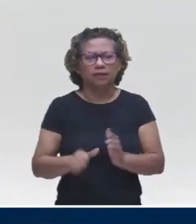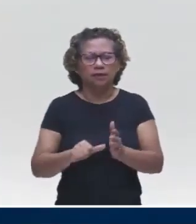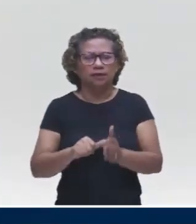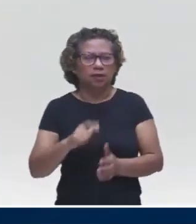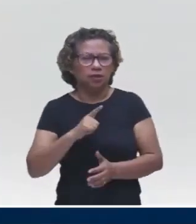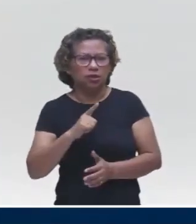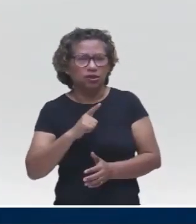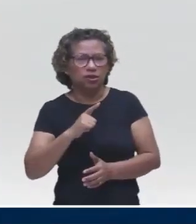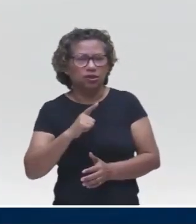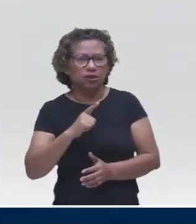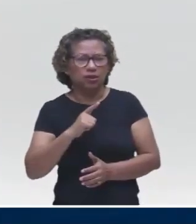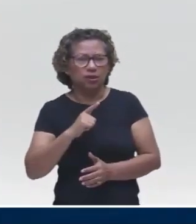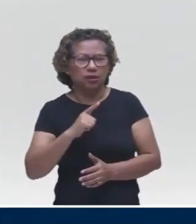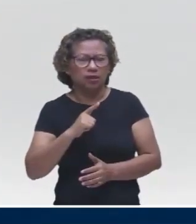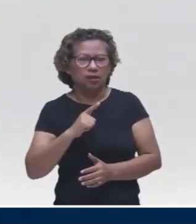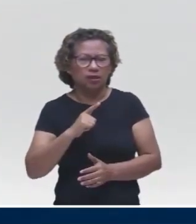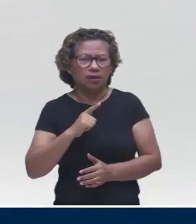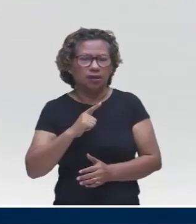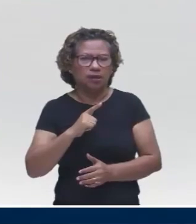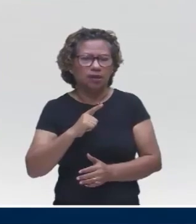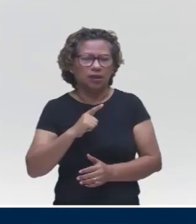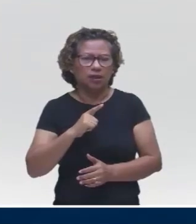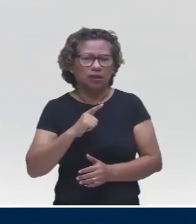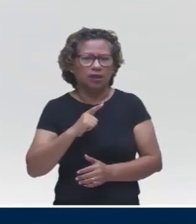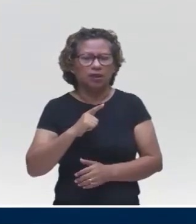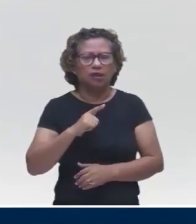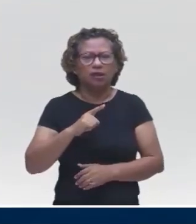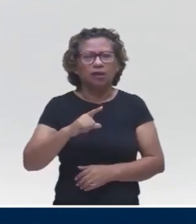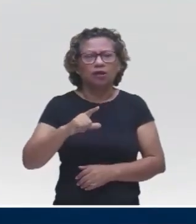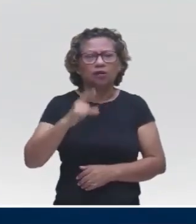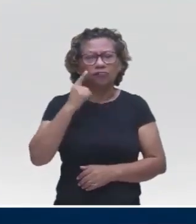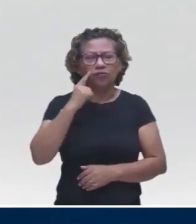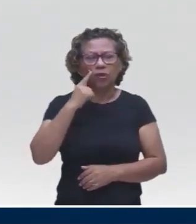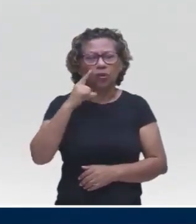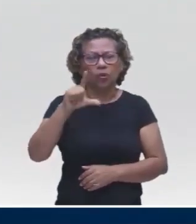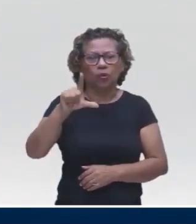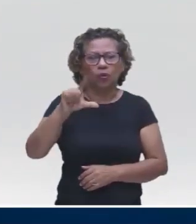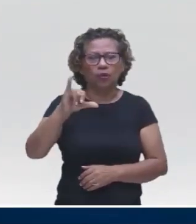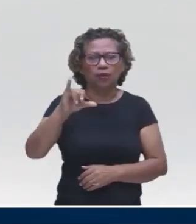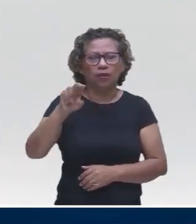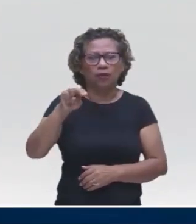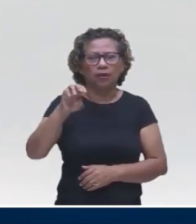Está aqui ele, ó, coeficiente linear. Está aqui em cima ele, ó. Deixa eu aumentar um pouco.